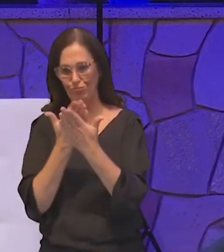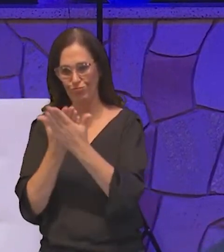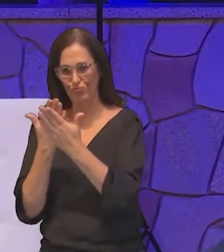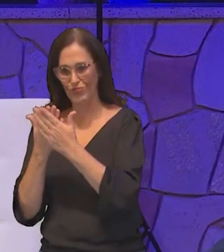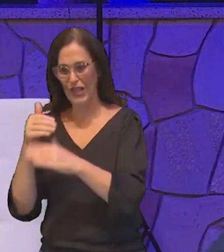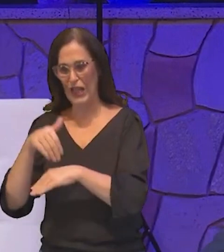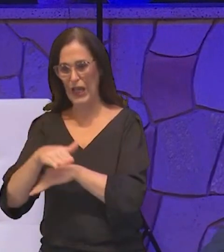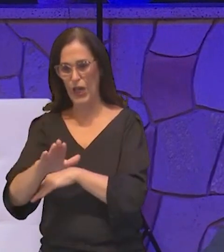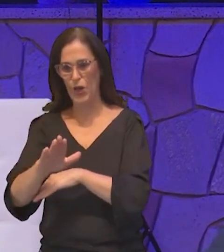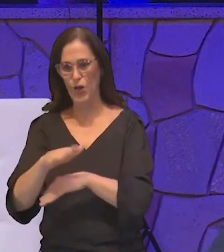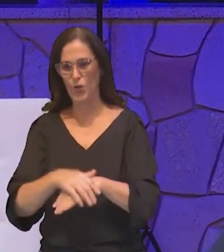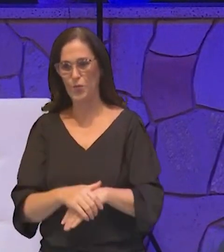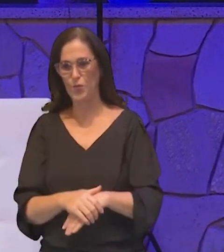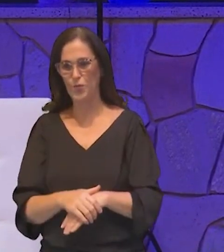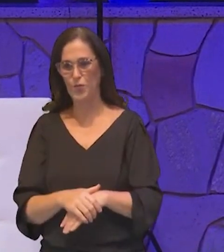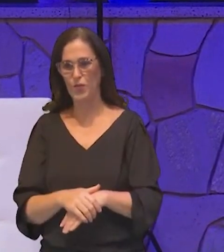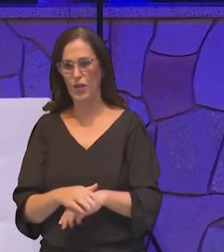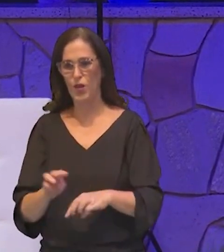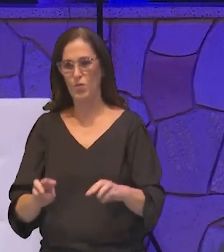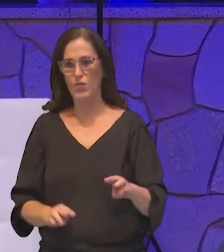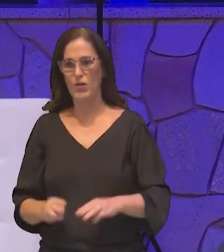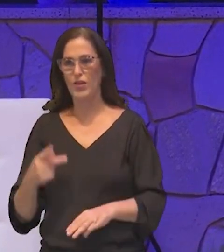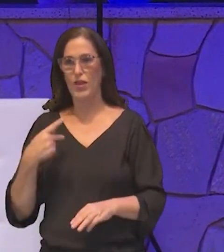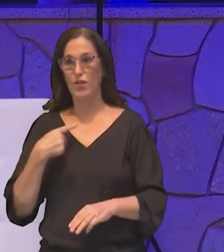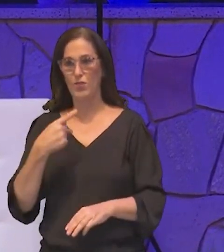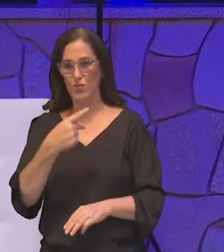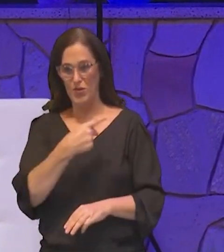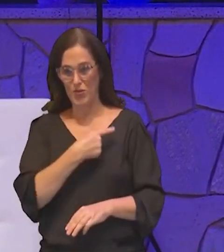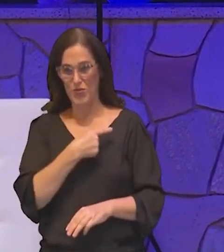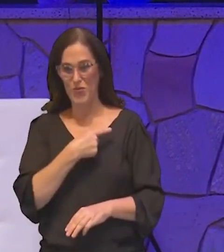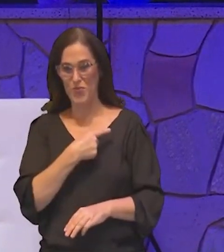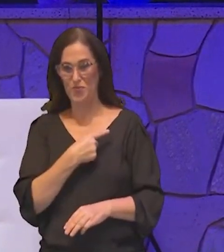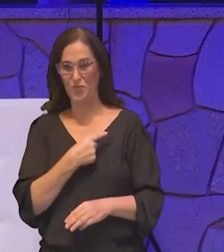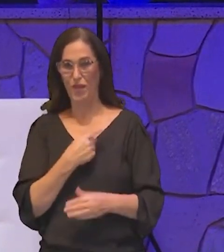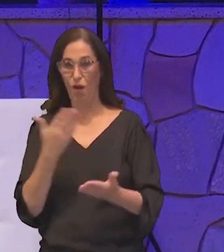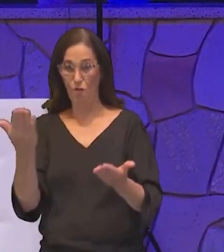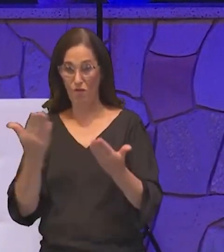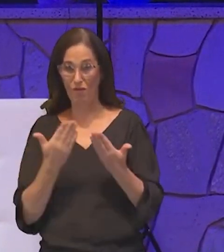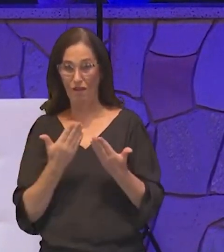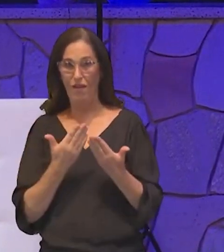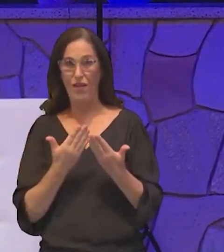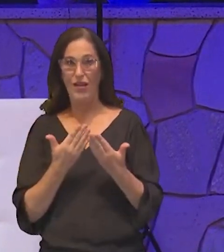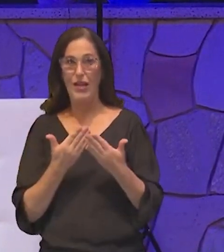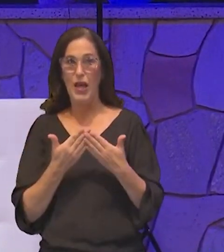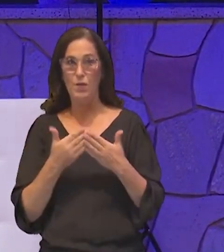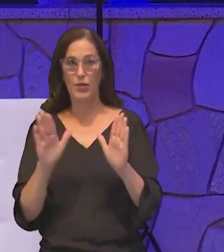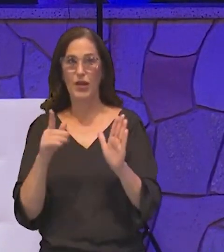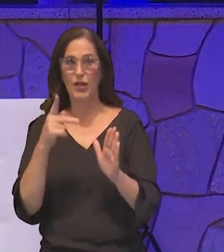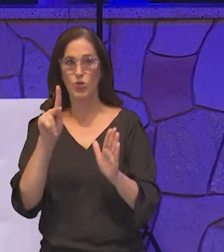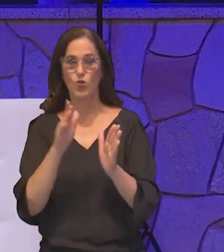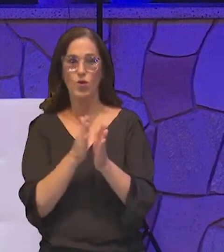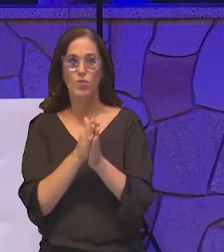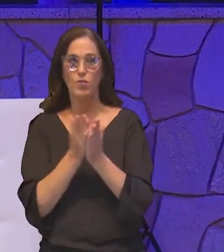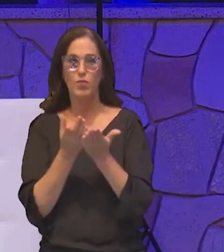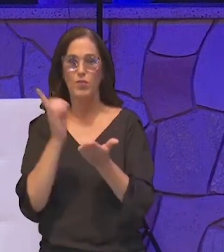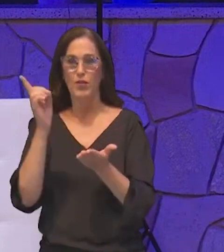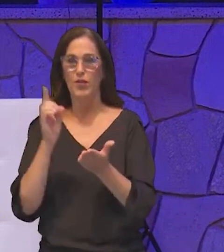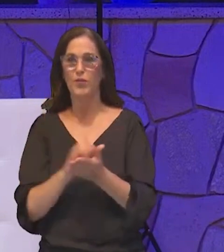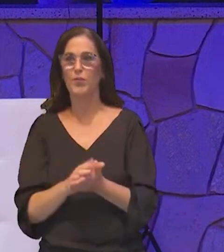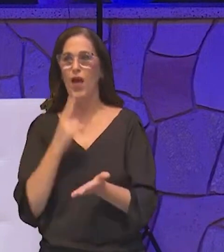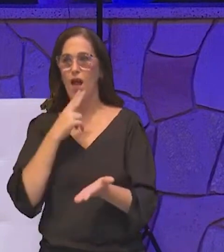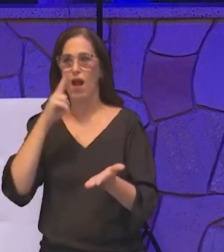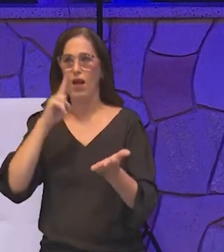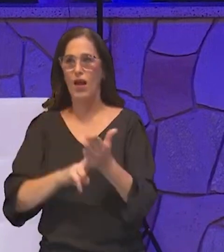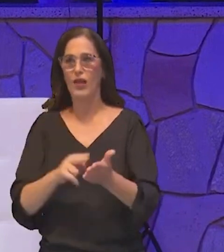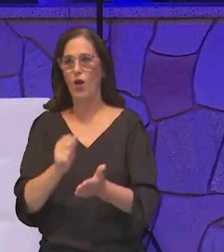seguir o ministério pastoral. Queria convidar os irmãos para abrir a Bíblia de vocês na carta de